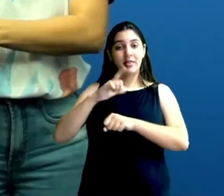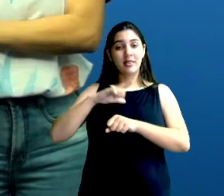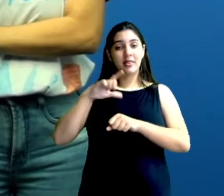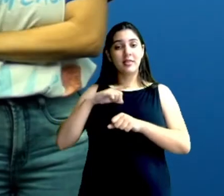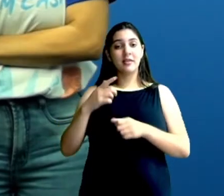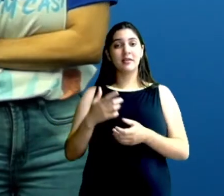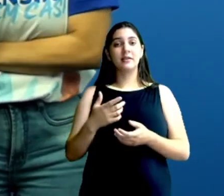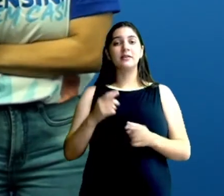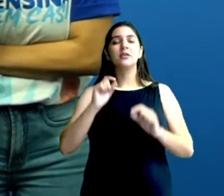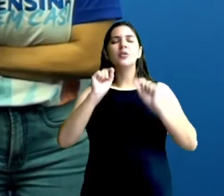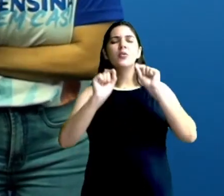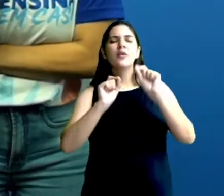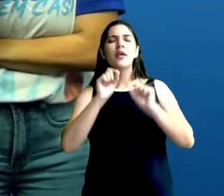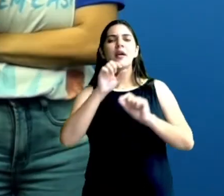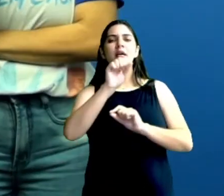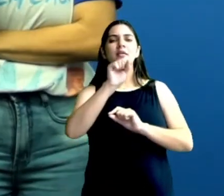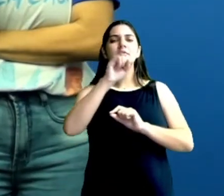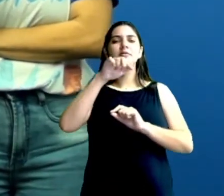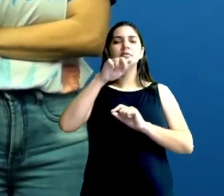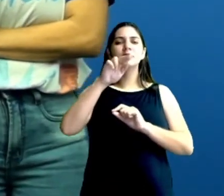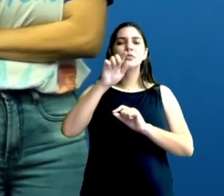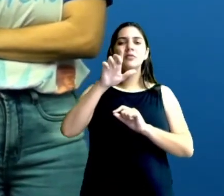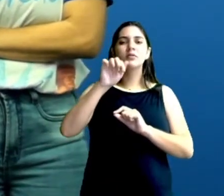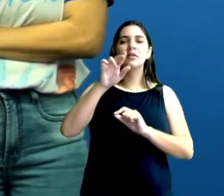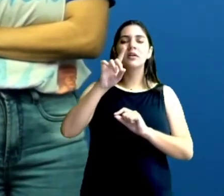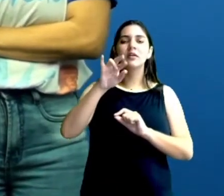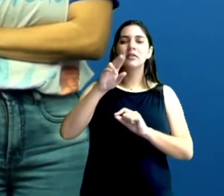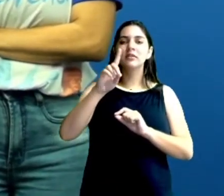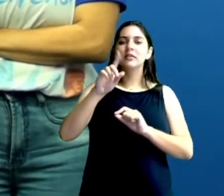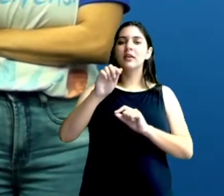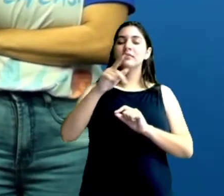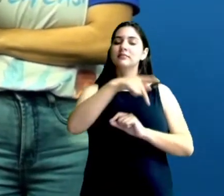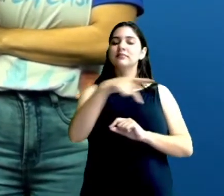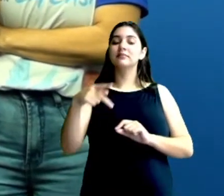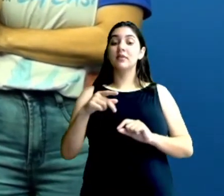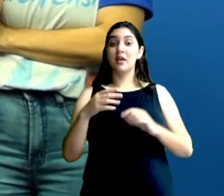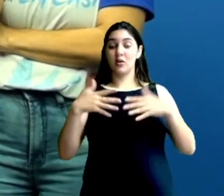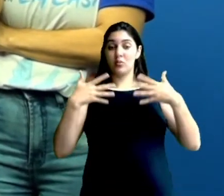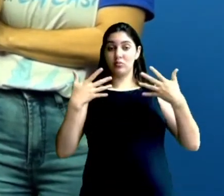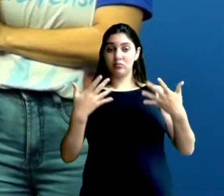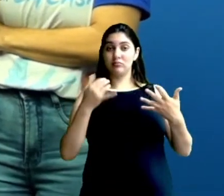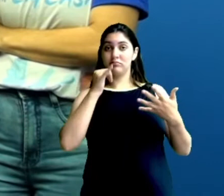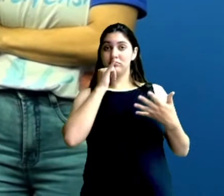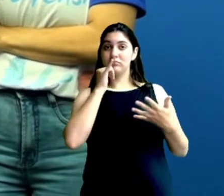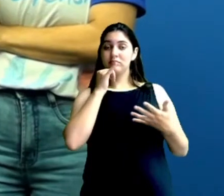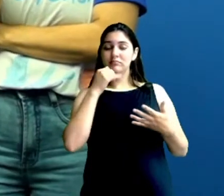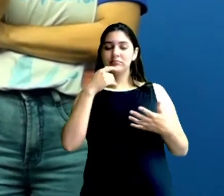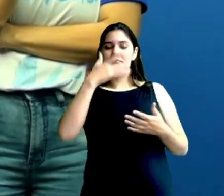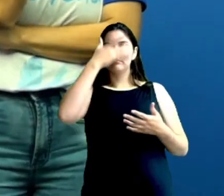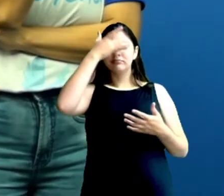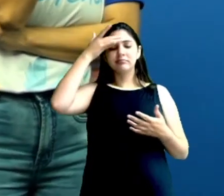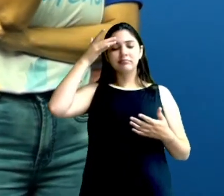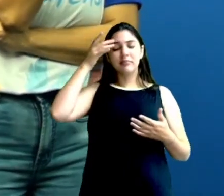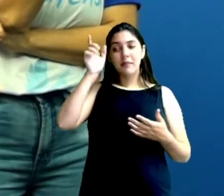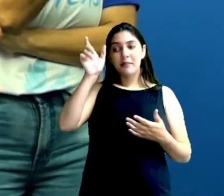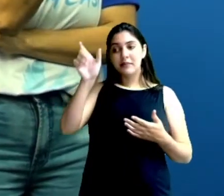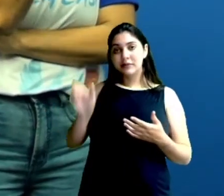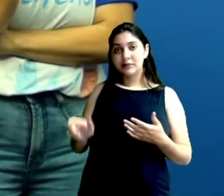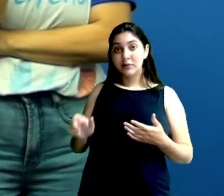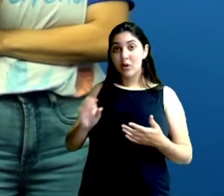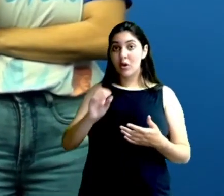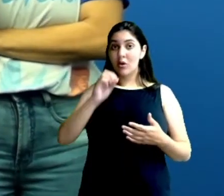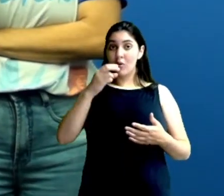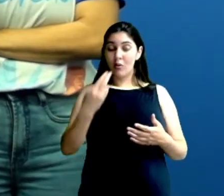tem. E o que é singularidade, professora? É quando uma pessoa ou quando